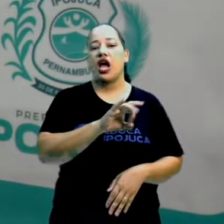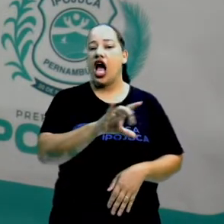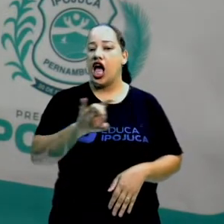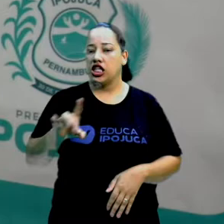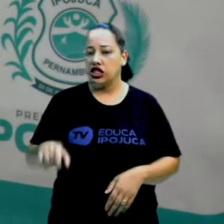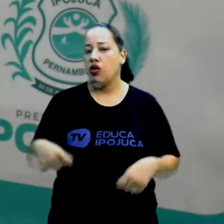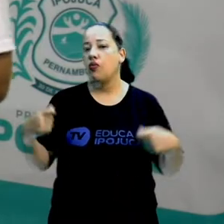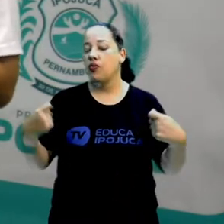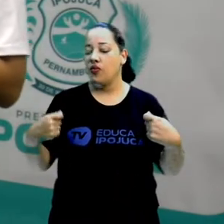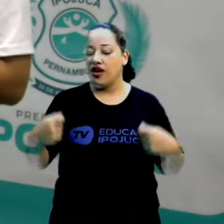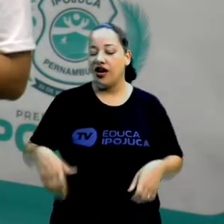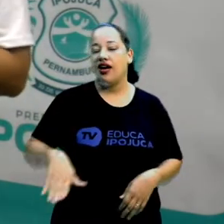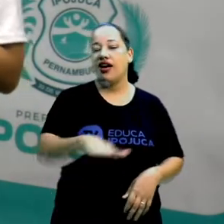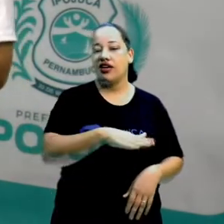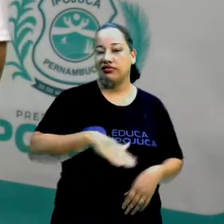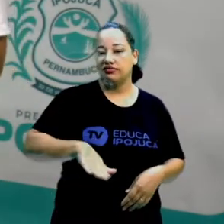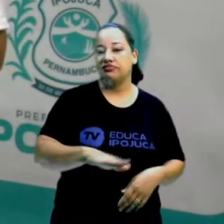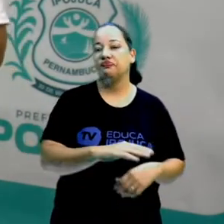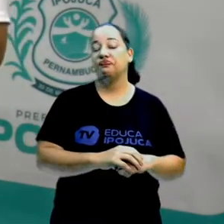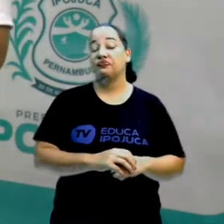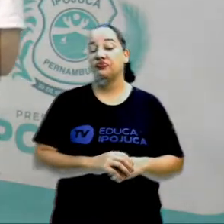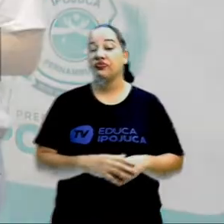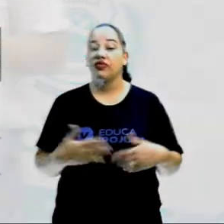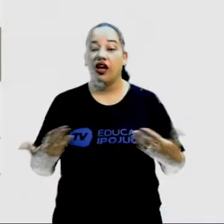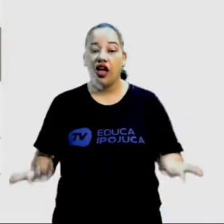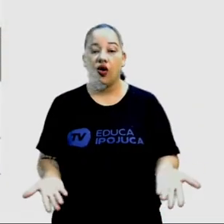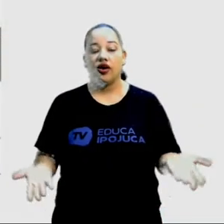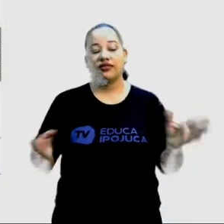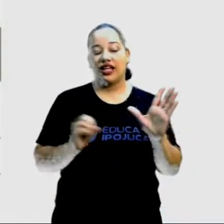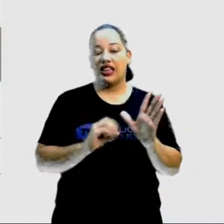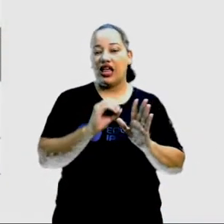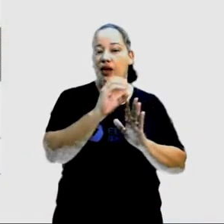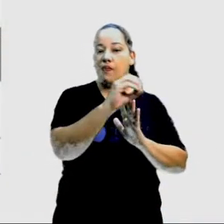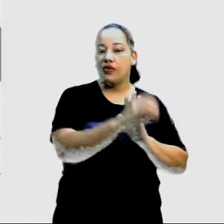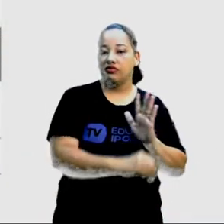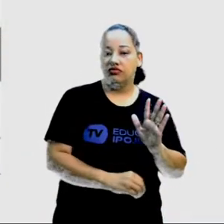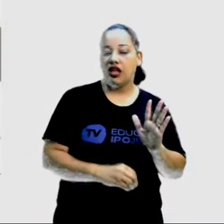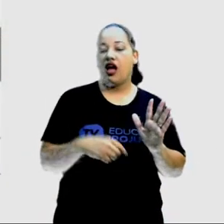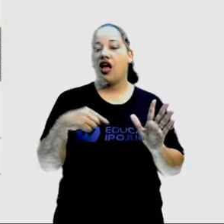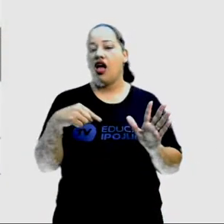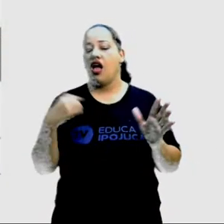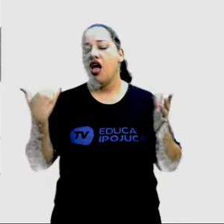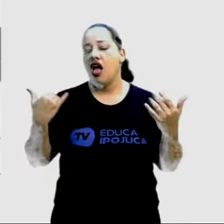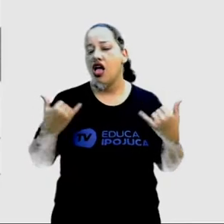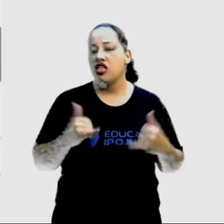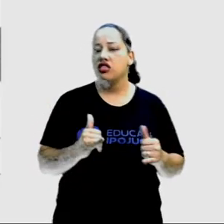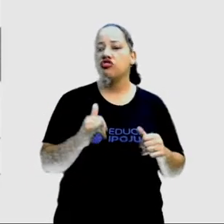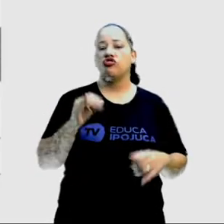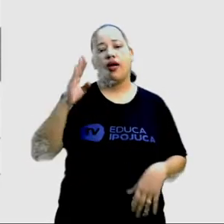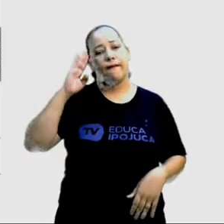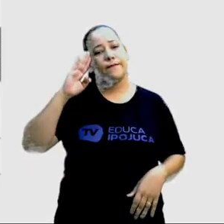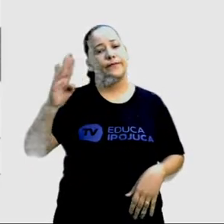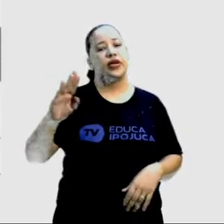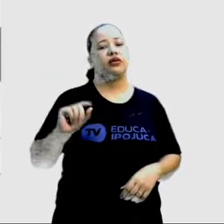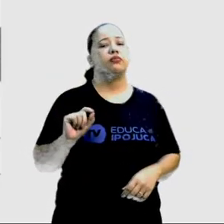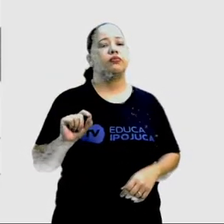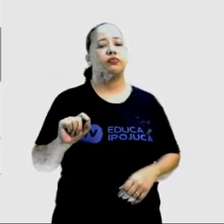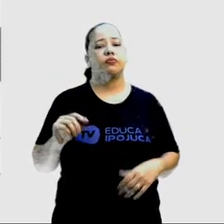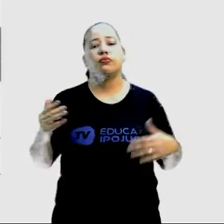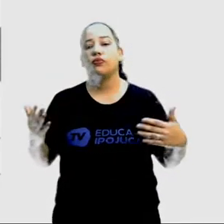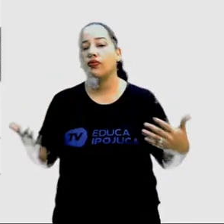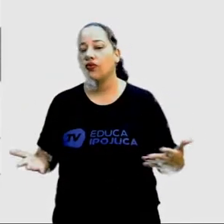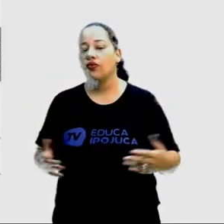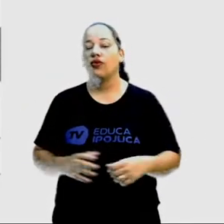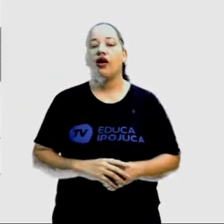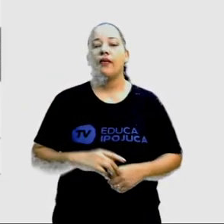vez. E aí o fluxo de energia das cadeias alimentares, onde a fonte de energia principal para manter todo